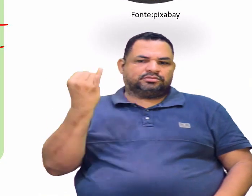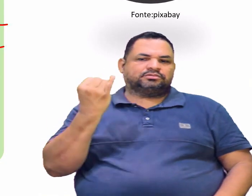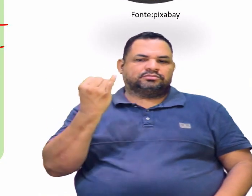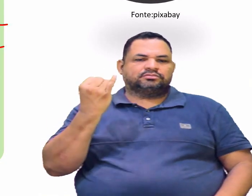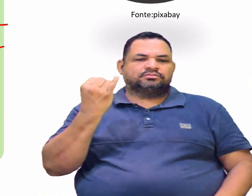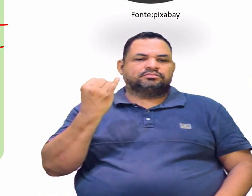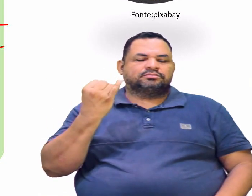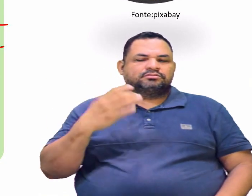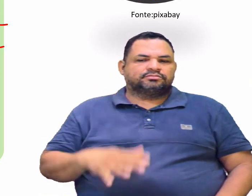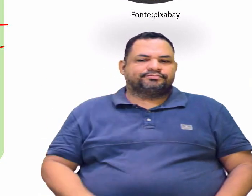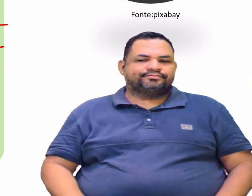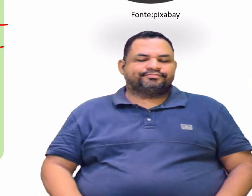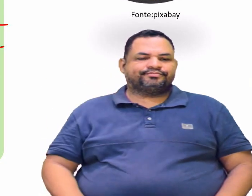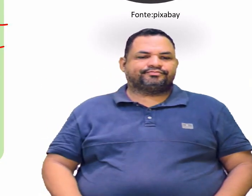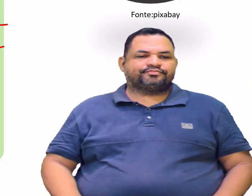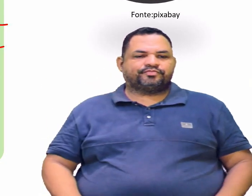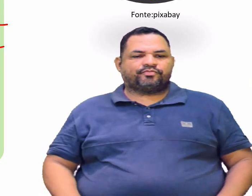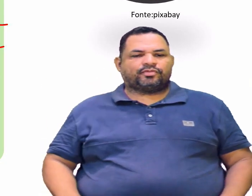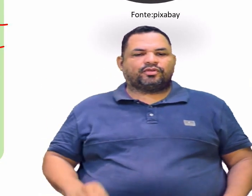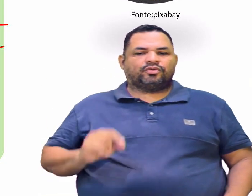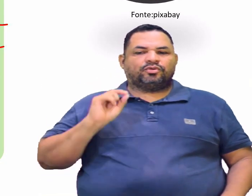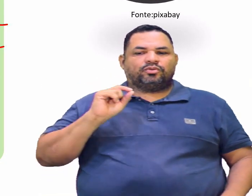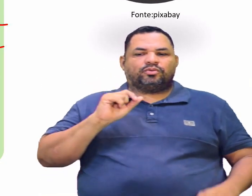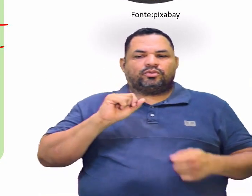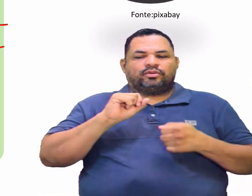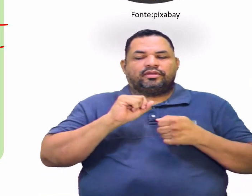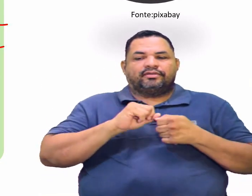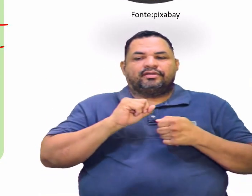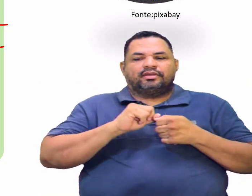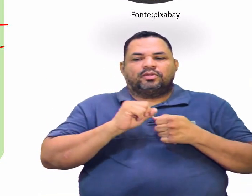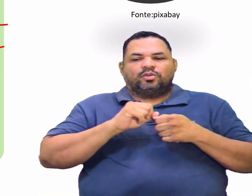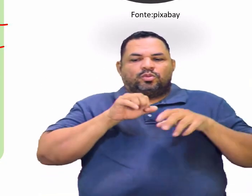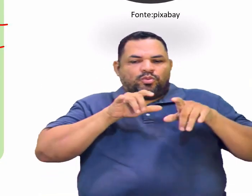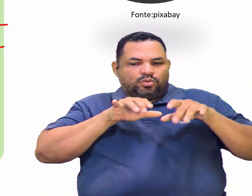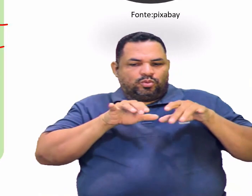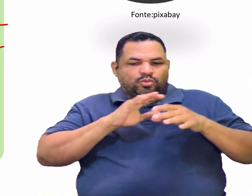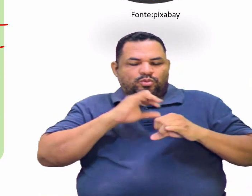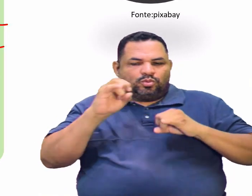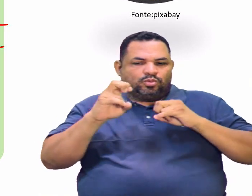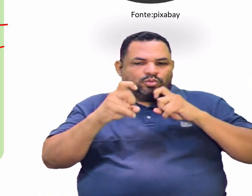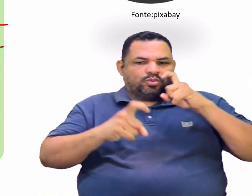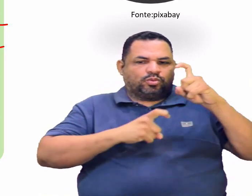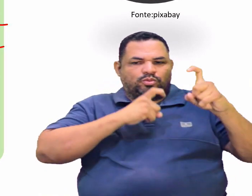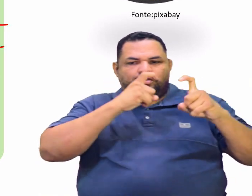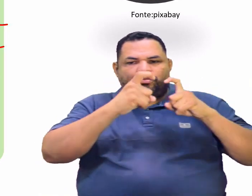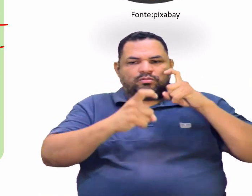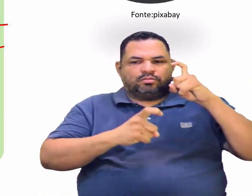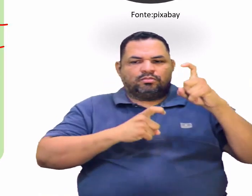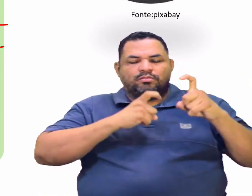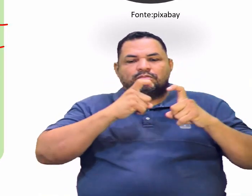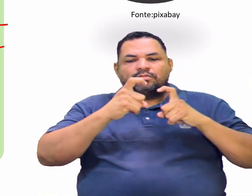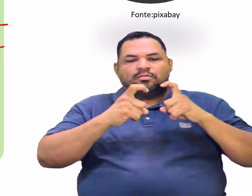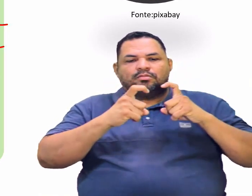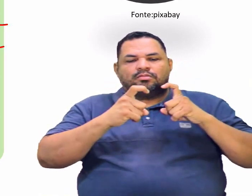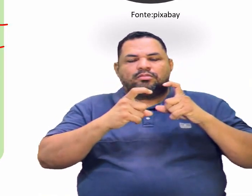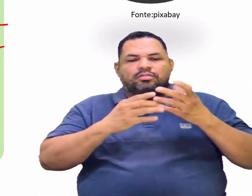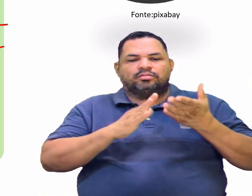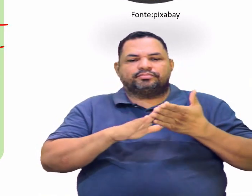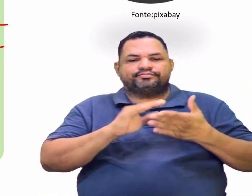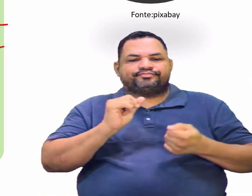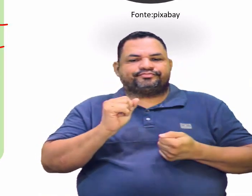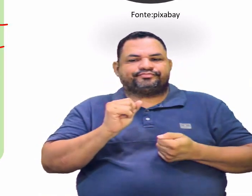inquestionável. Você tem ideias, os efeitos visuais, né, colocados